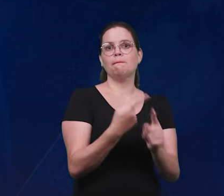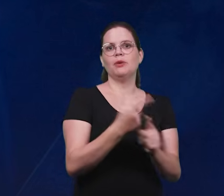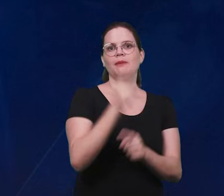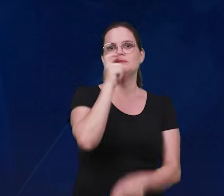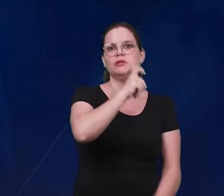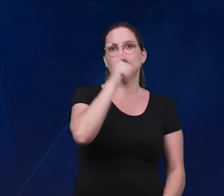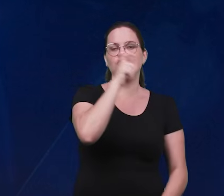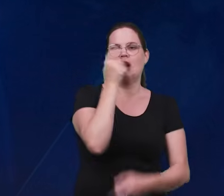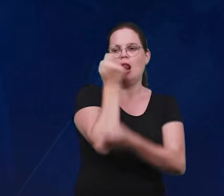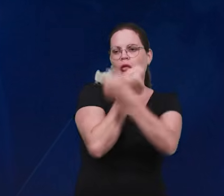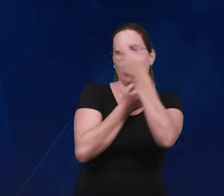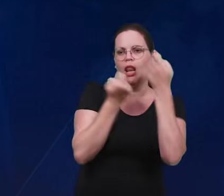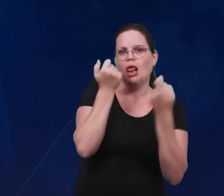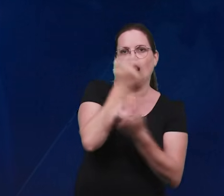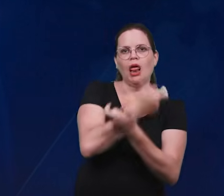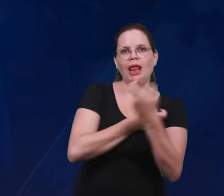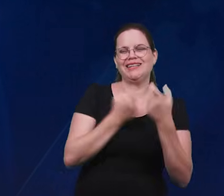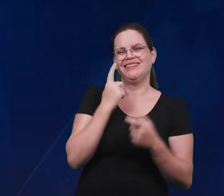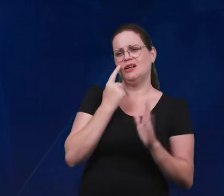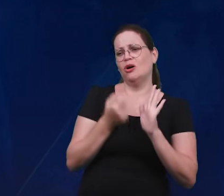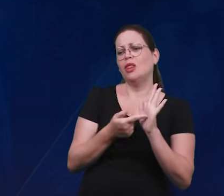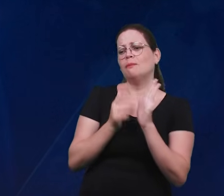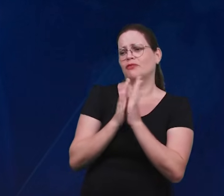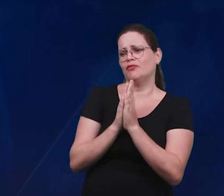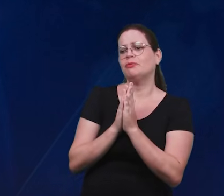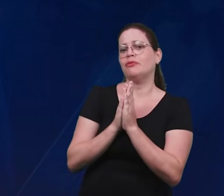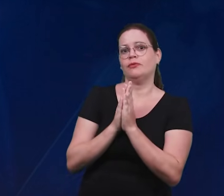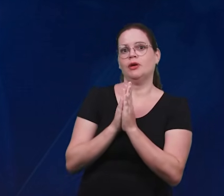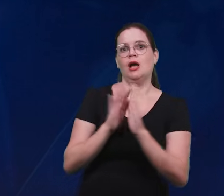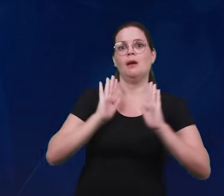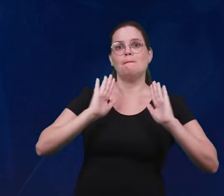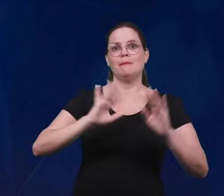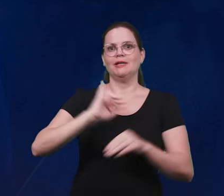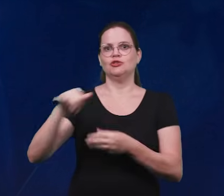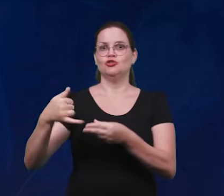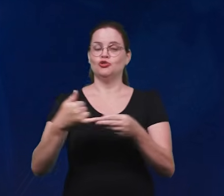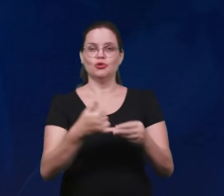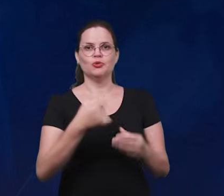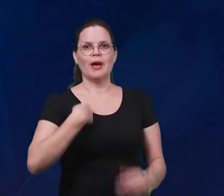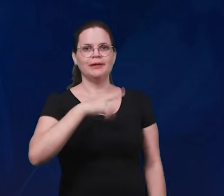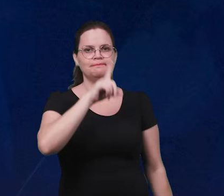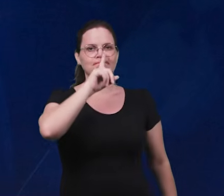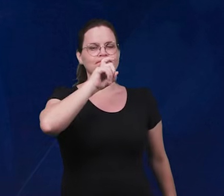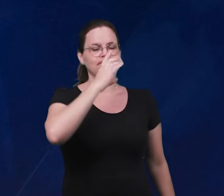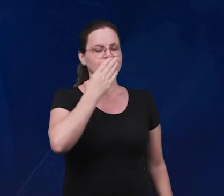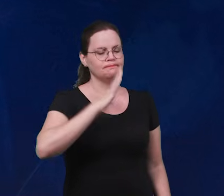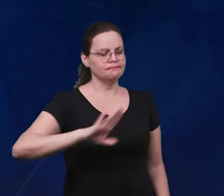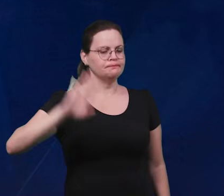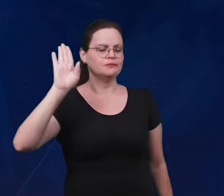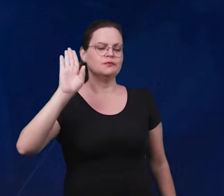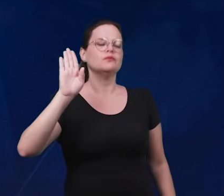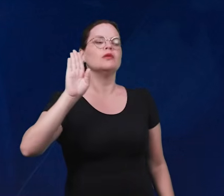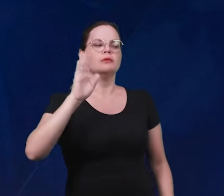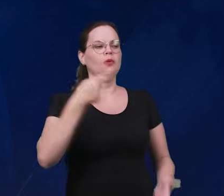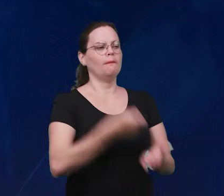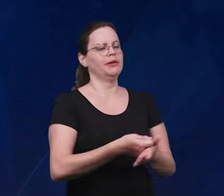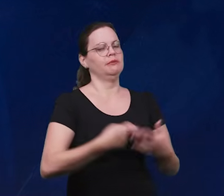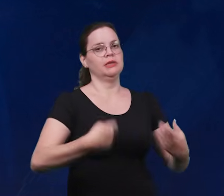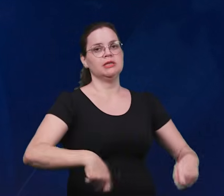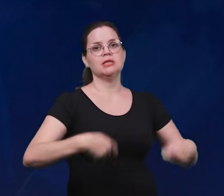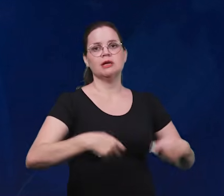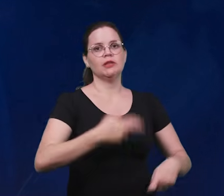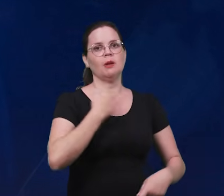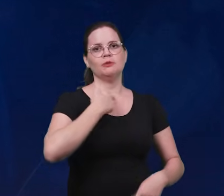da mentira e do engano, mas o juramento de dar a eles vida tinha que ser cumprido.